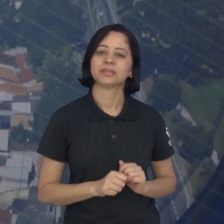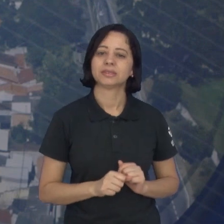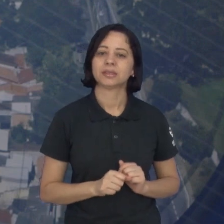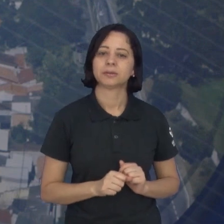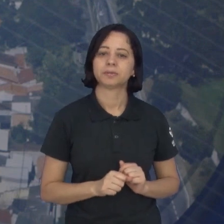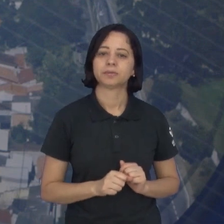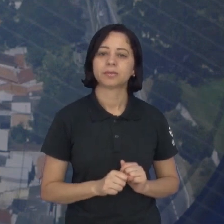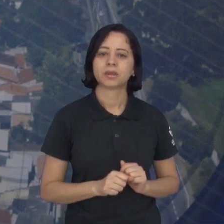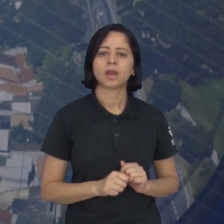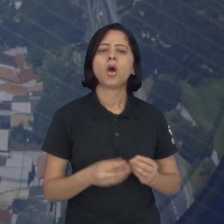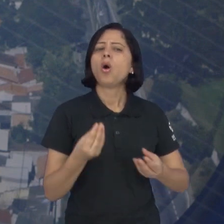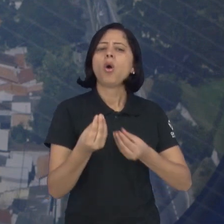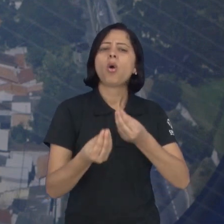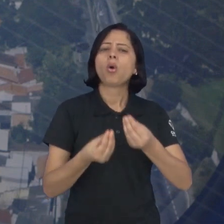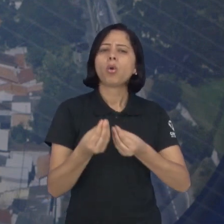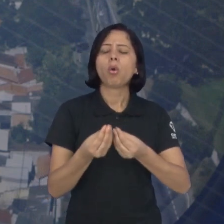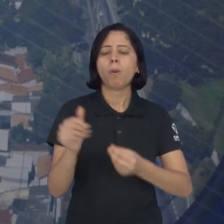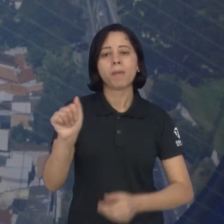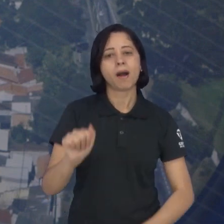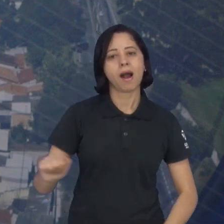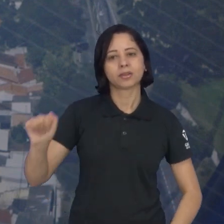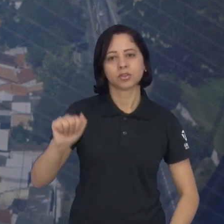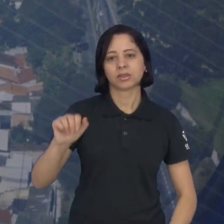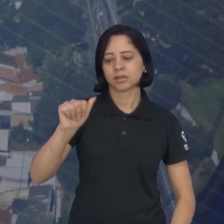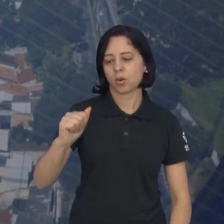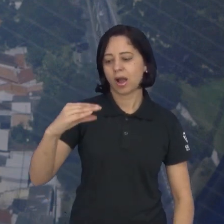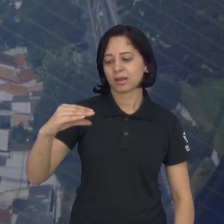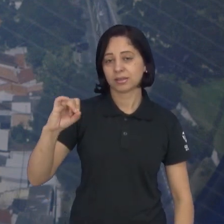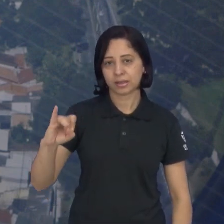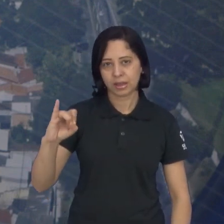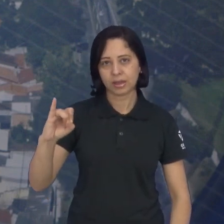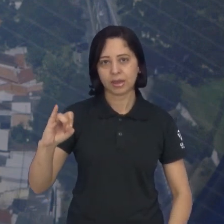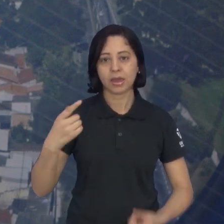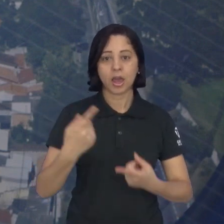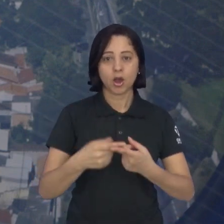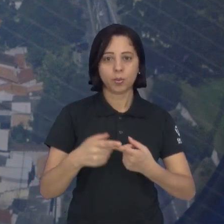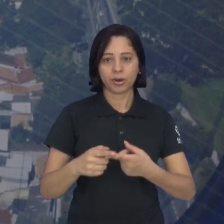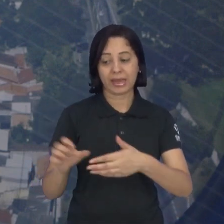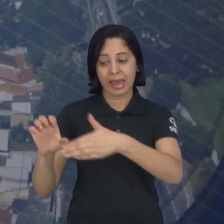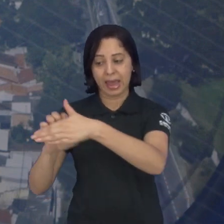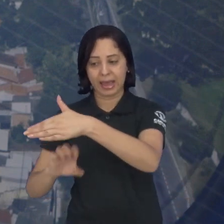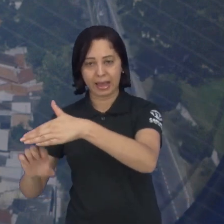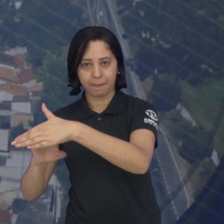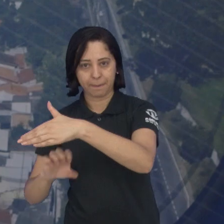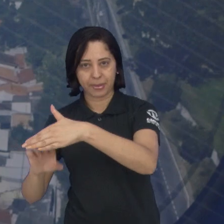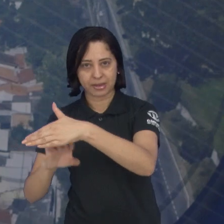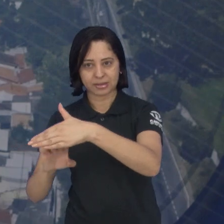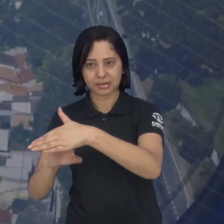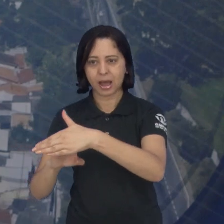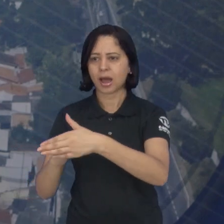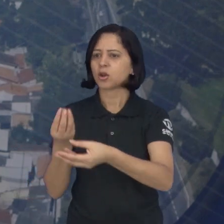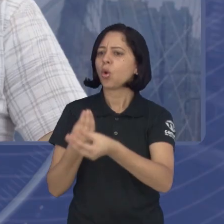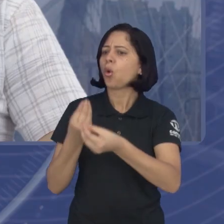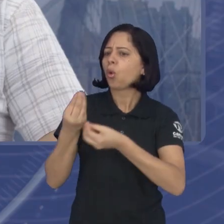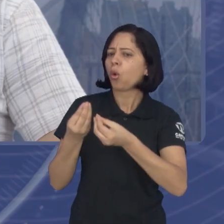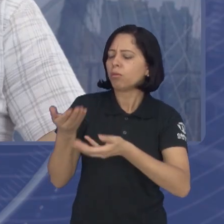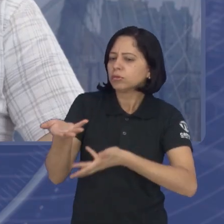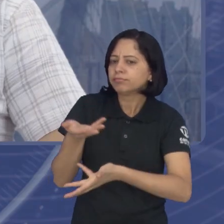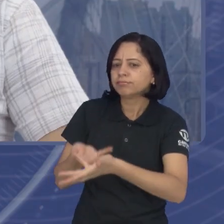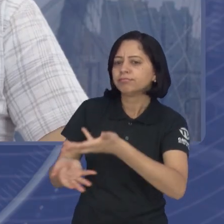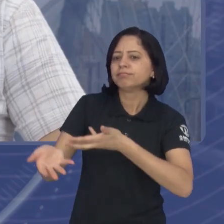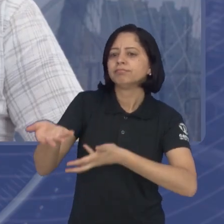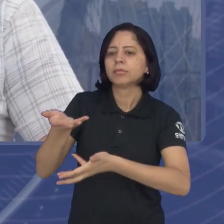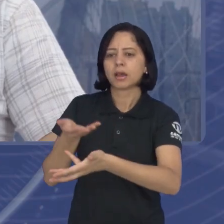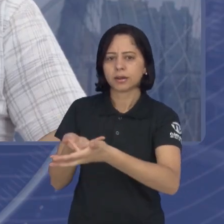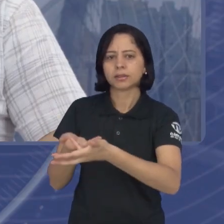ACI, como que é essa relação com os lojistas, né, com os empresários, empreendedores, como que vocês